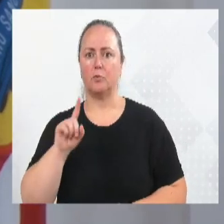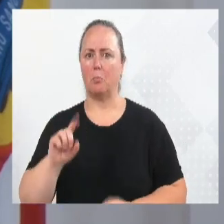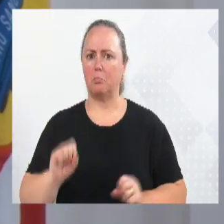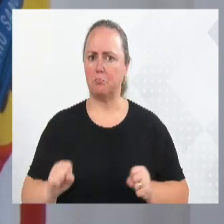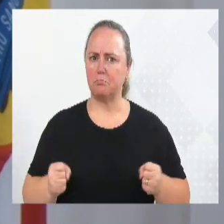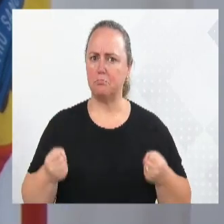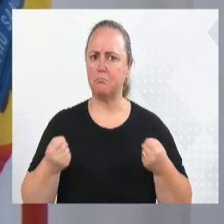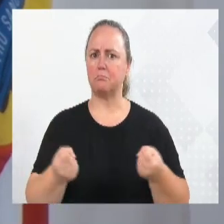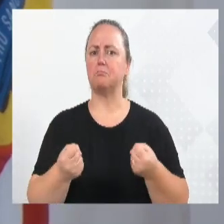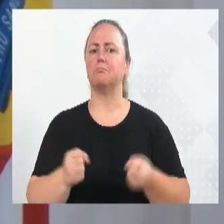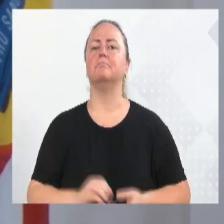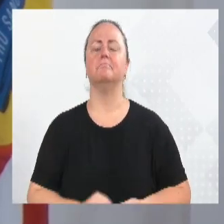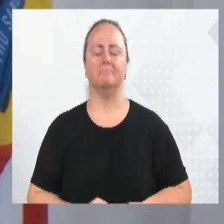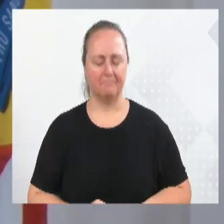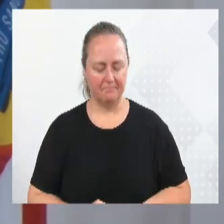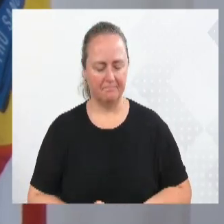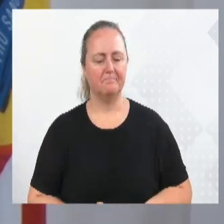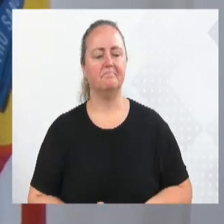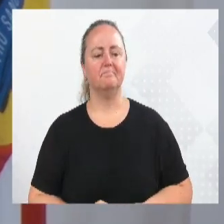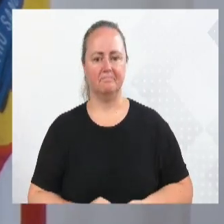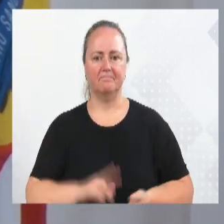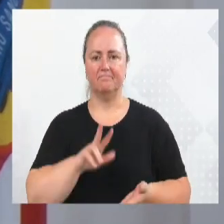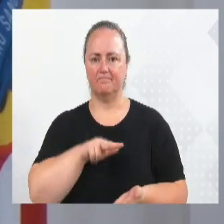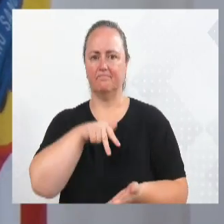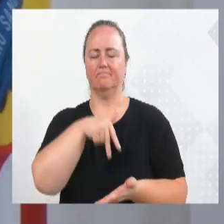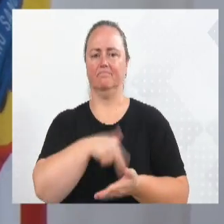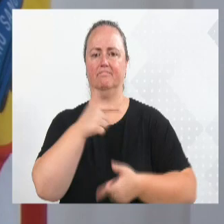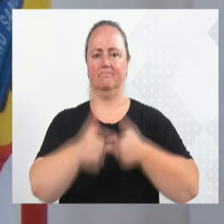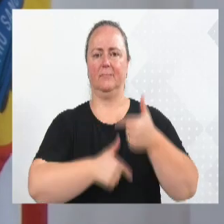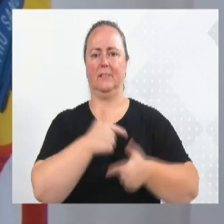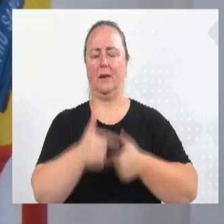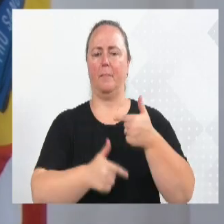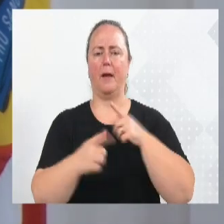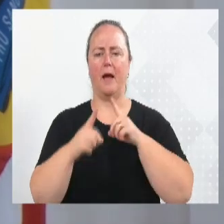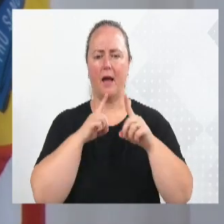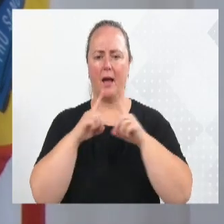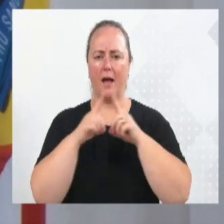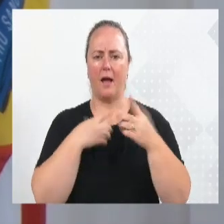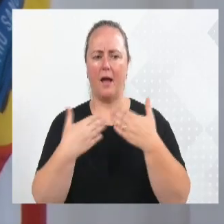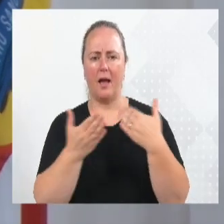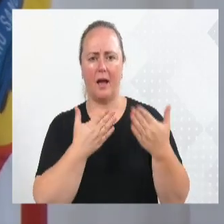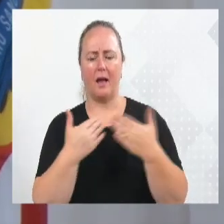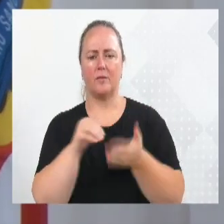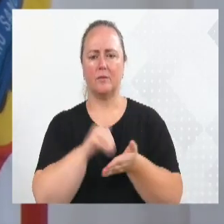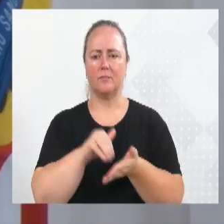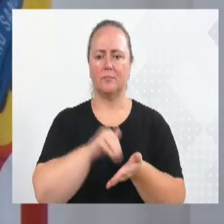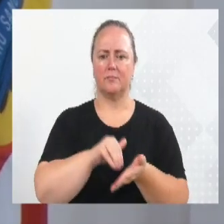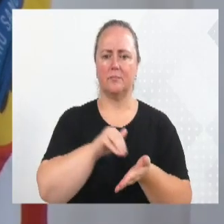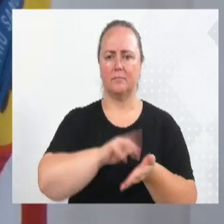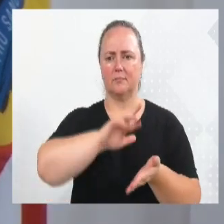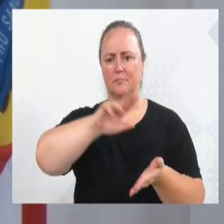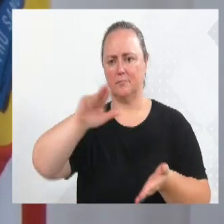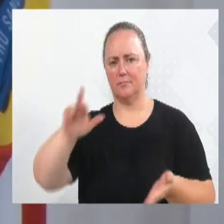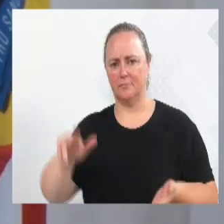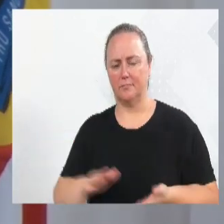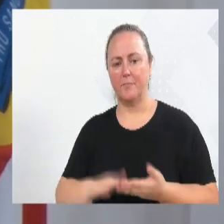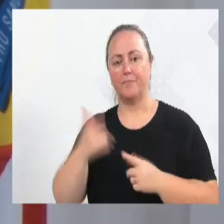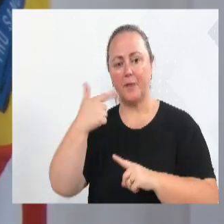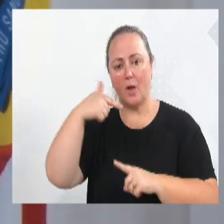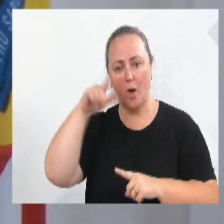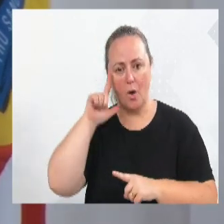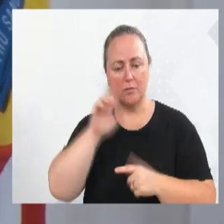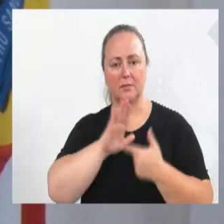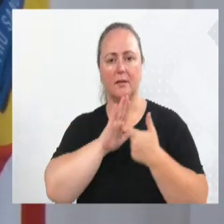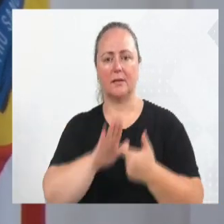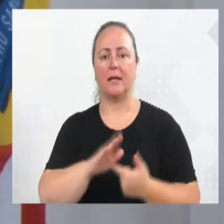que tem sido realizado esse trabalho um diálogo com as mais diversas secretarias ontem tivemos a exposição de um